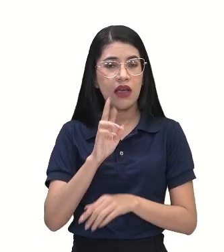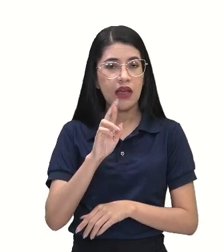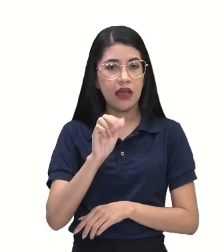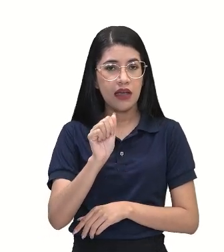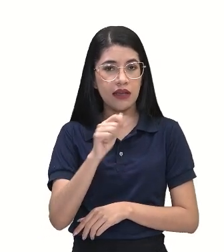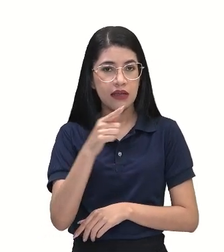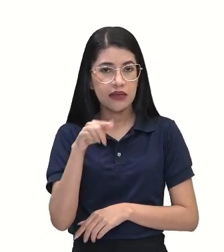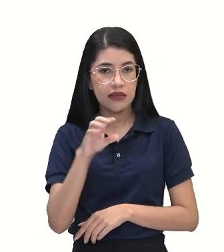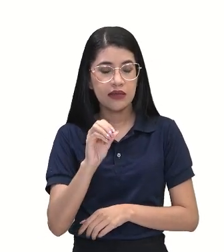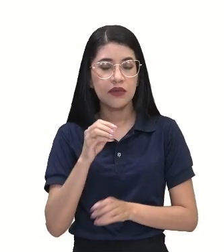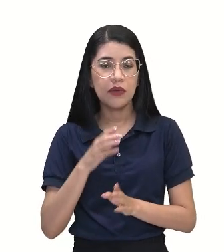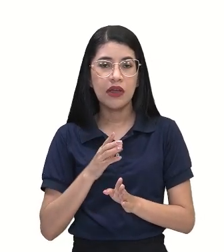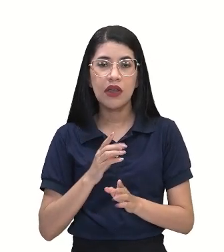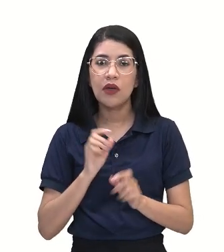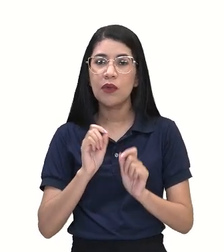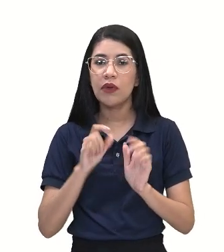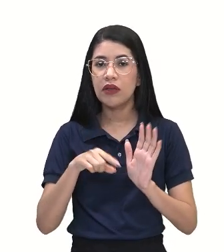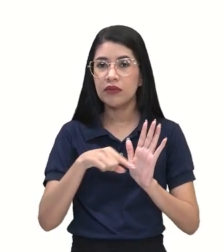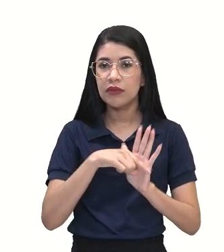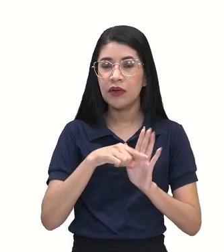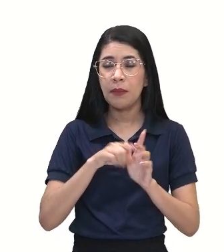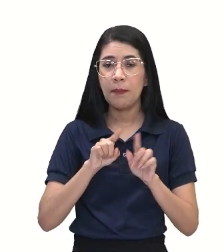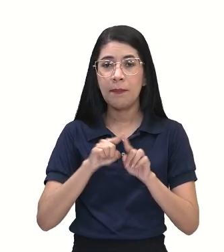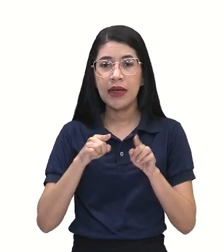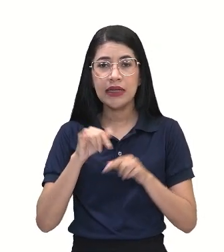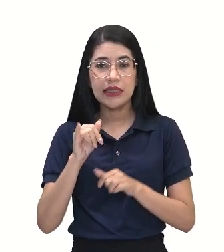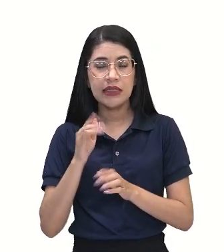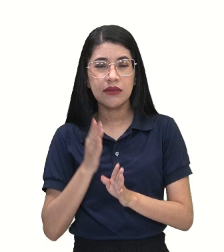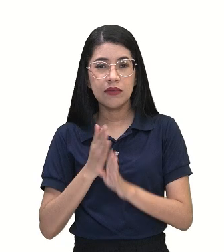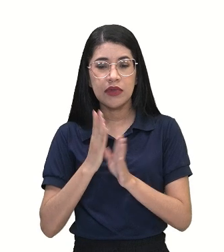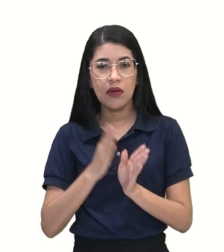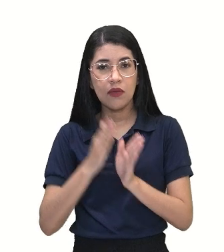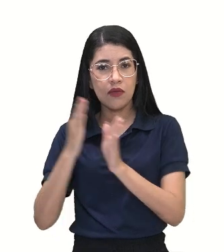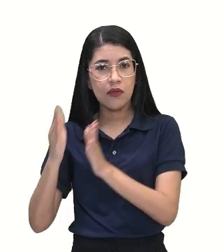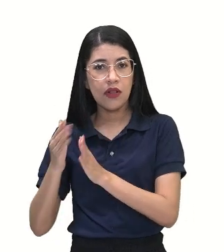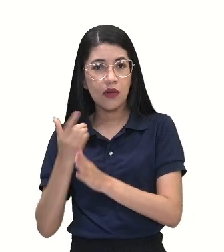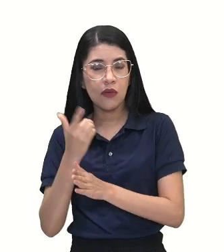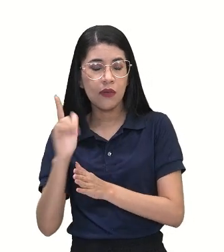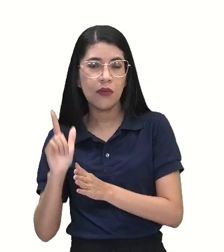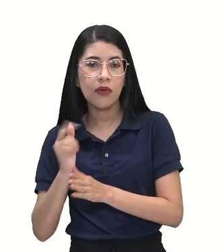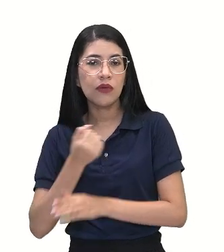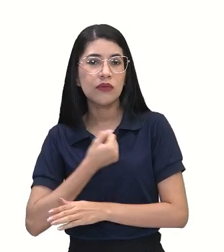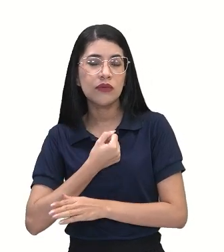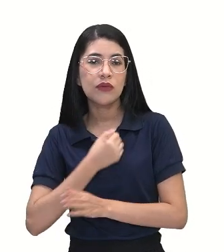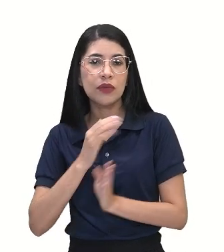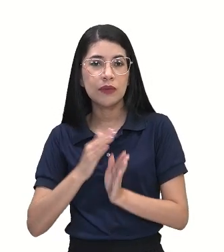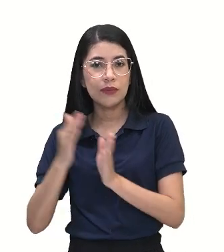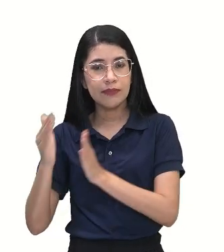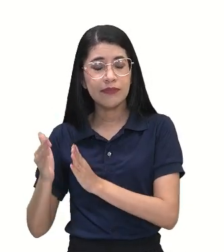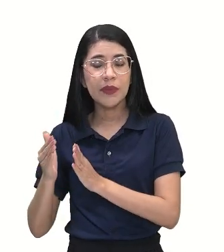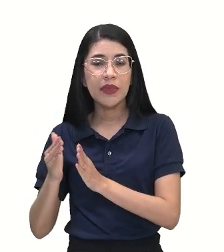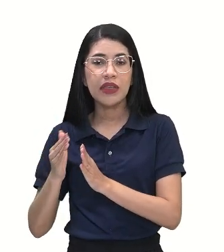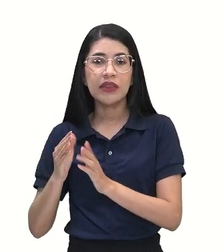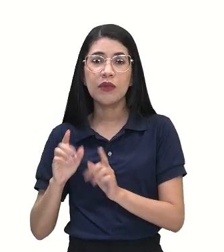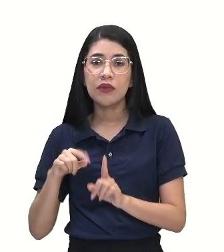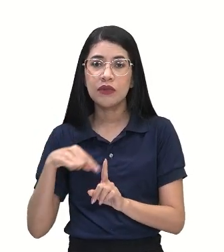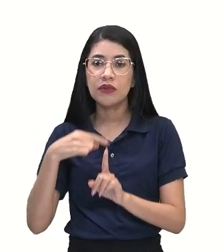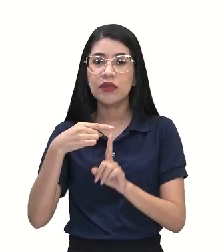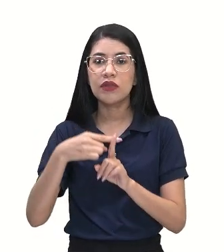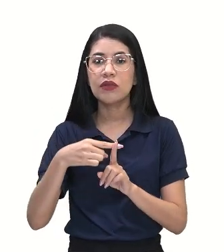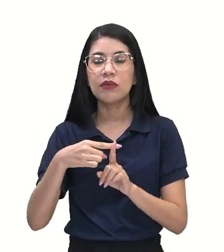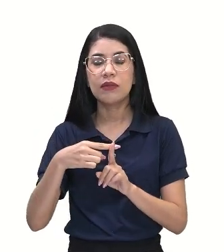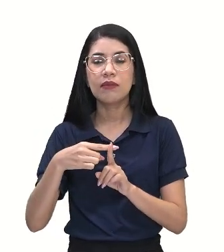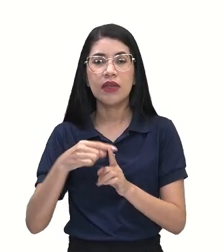próximo termo da sequência, aí eu já tenho que somar. Somo o último termo mais a razão. Aí eu obtenho sempre o